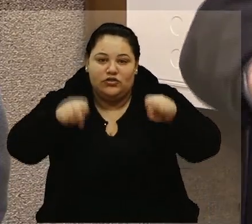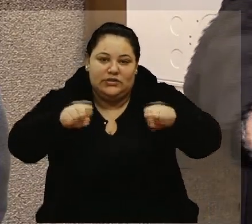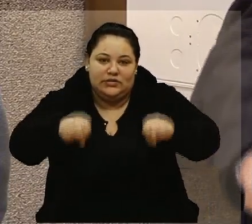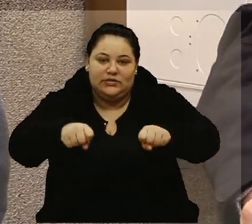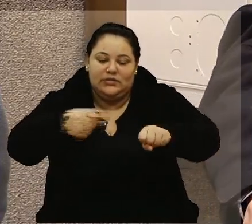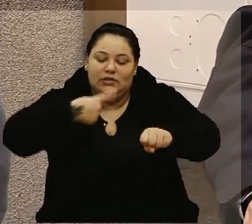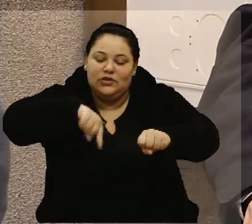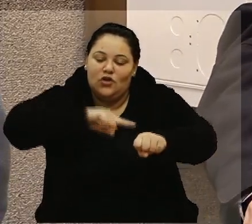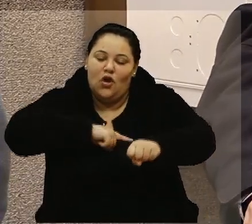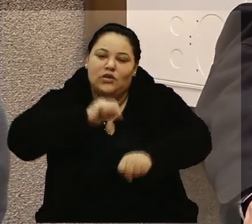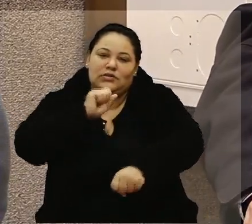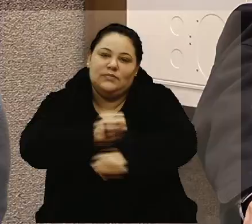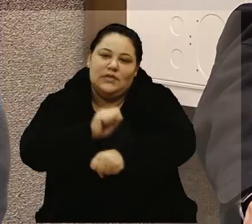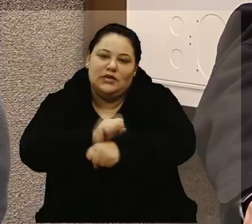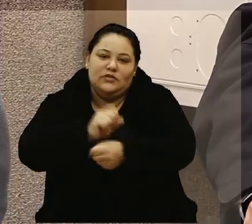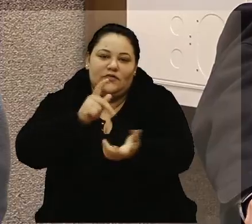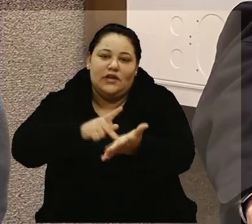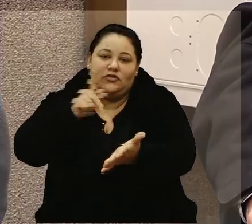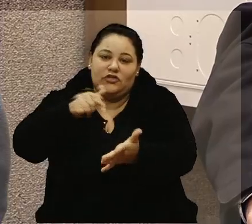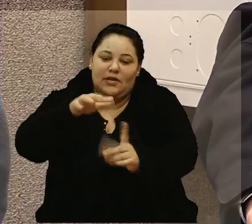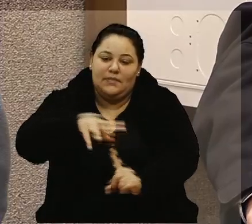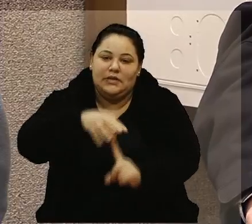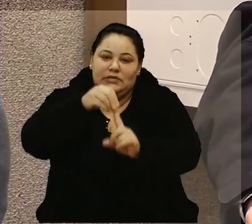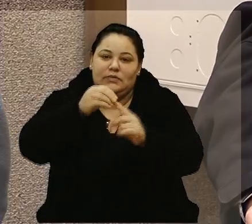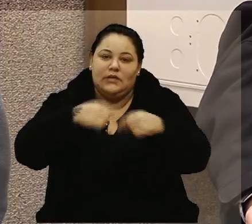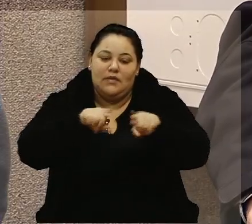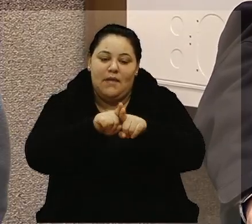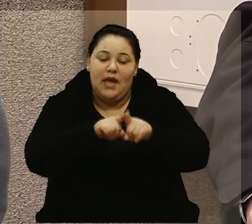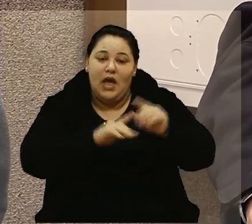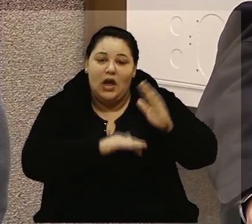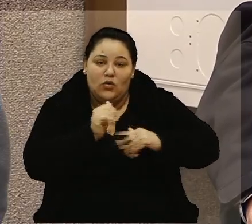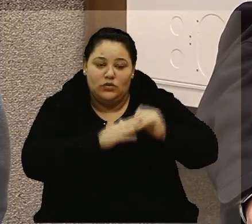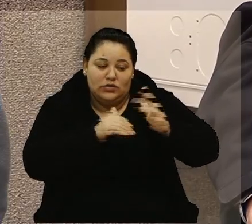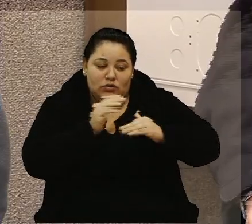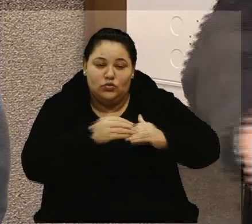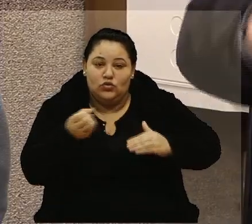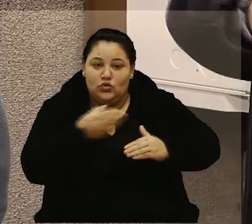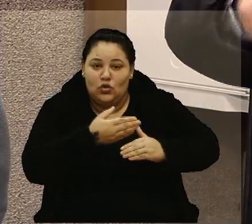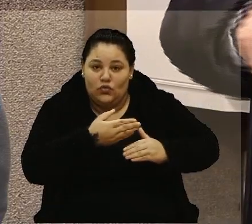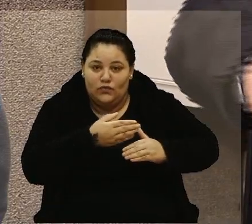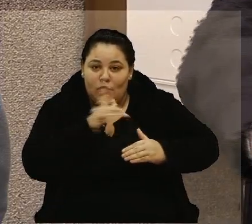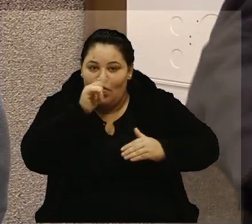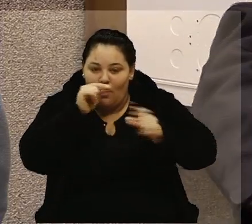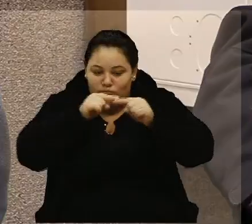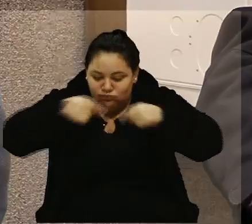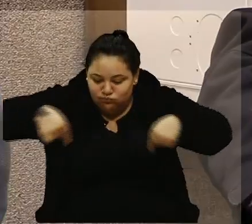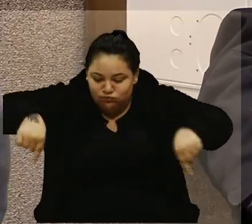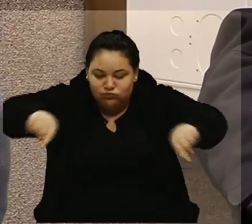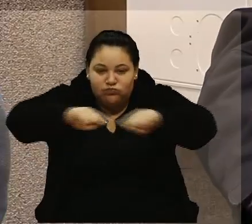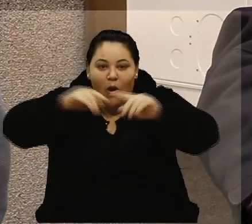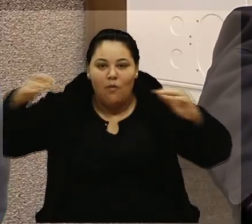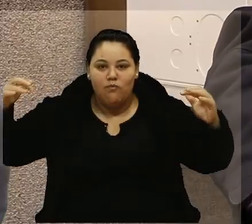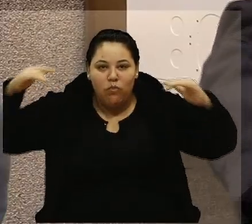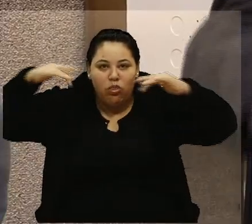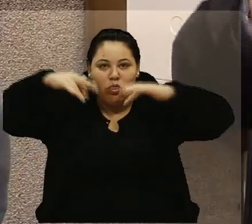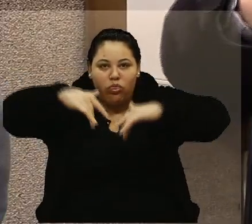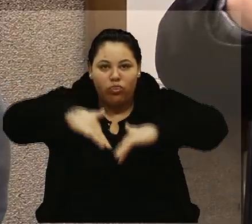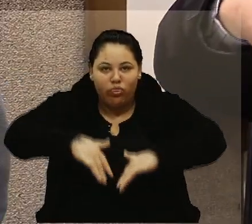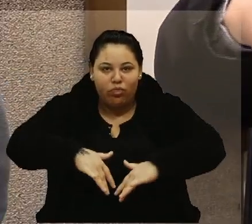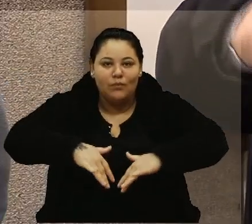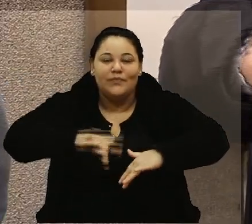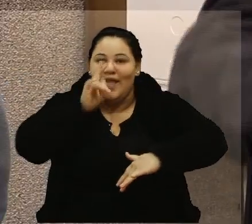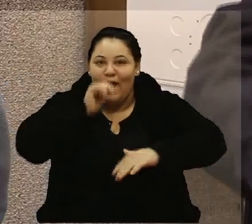ficamos aguardando, né, aquela que é fundamental, a construção dos novos 5 piscinões. Né? Esse, sim, dialogam com a questão